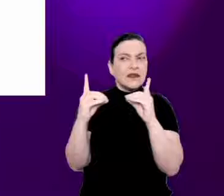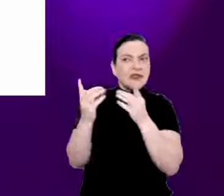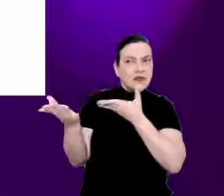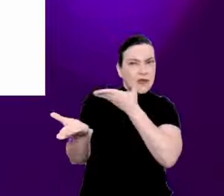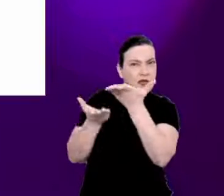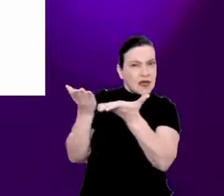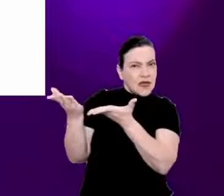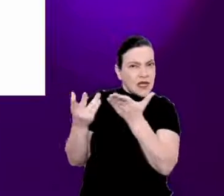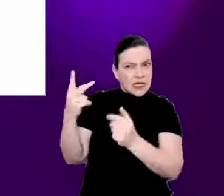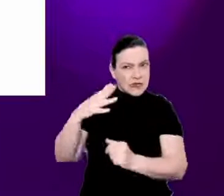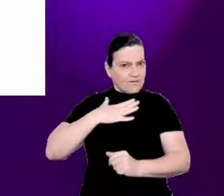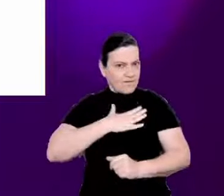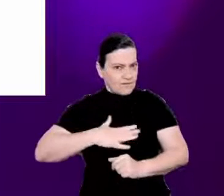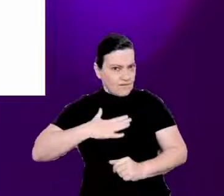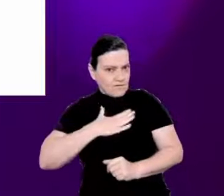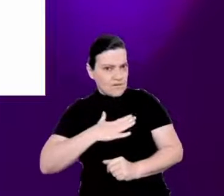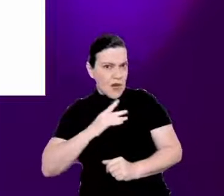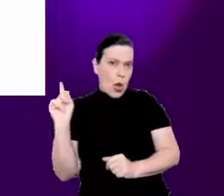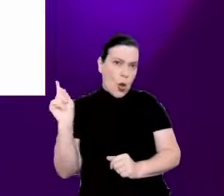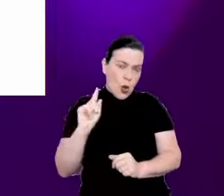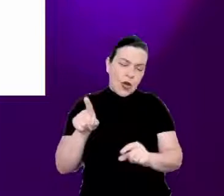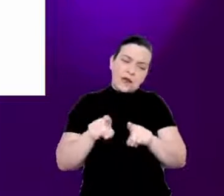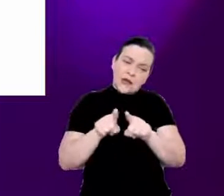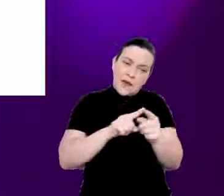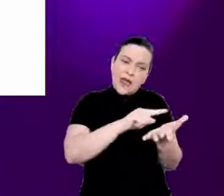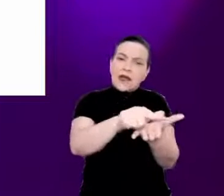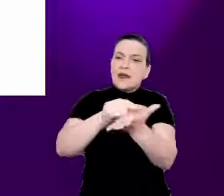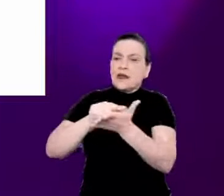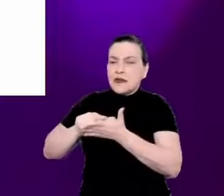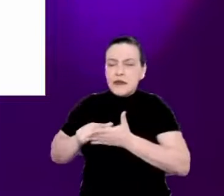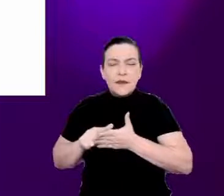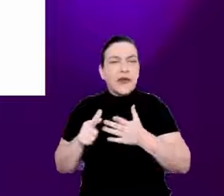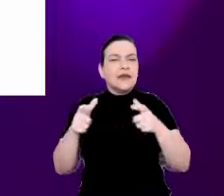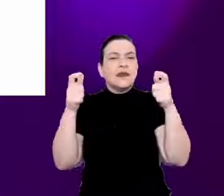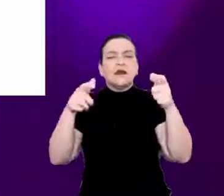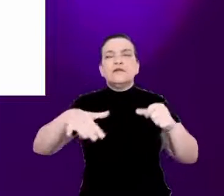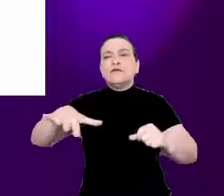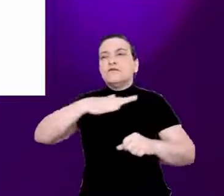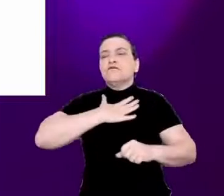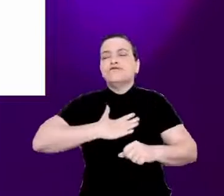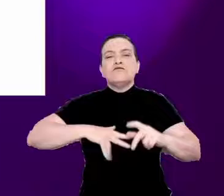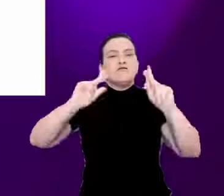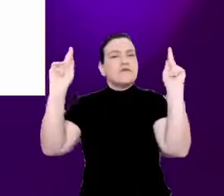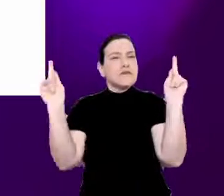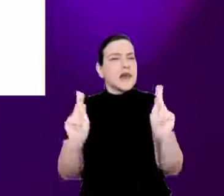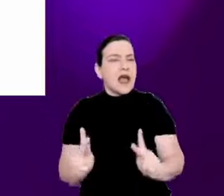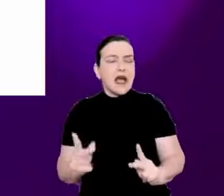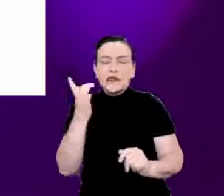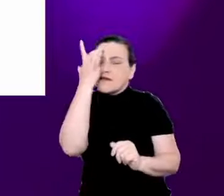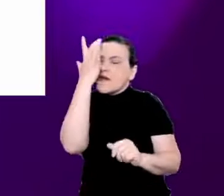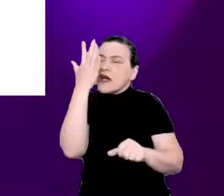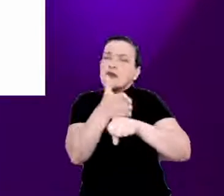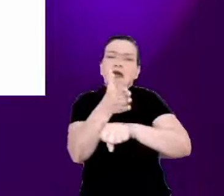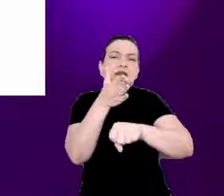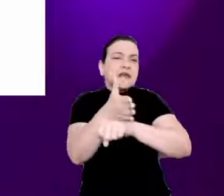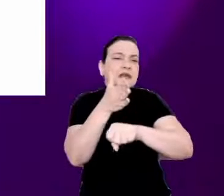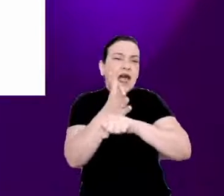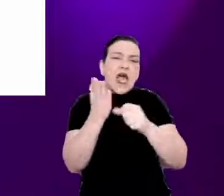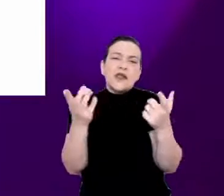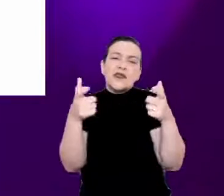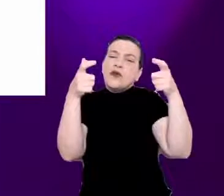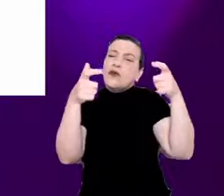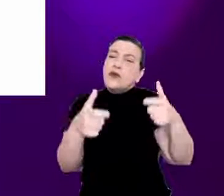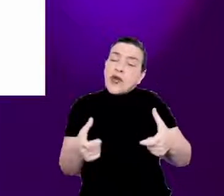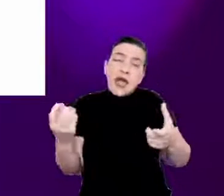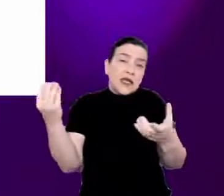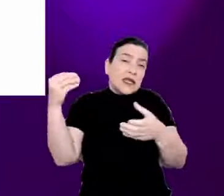sentiu tratado? Questões de limpeza, tranquilidade dos ambientes, a facilidade de acesso à instituição e dentro